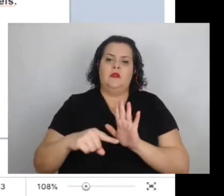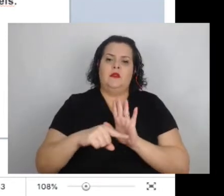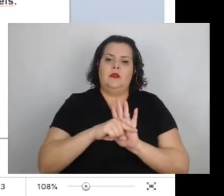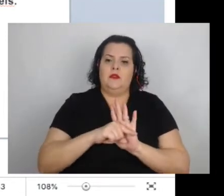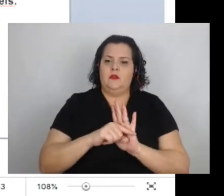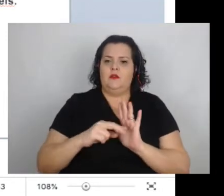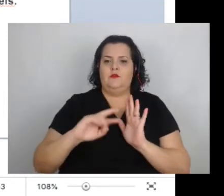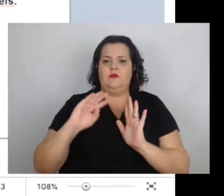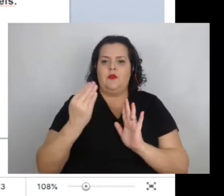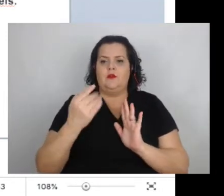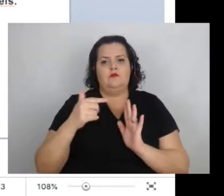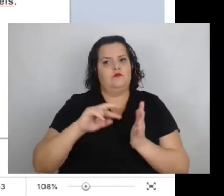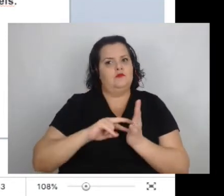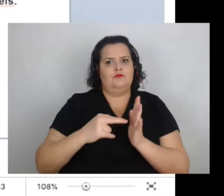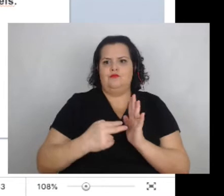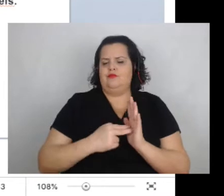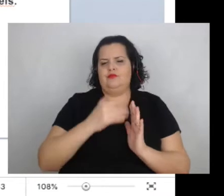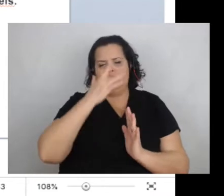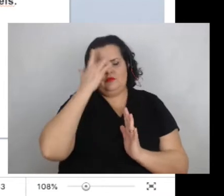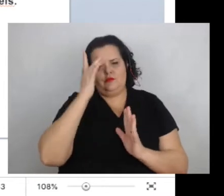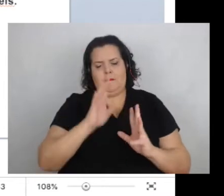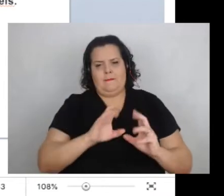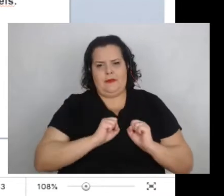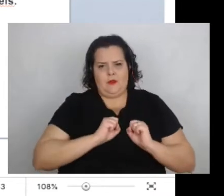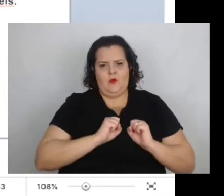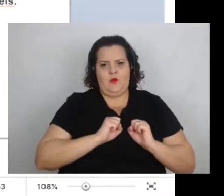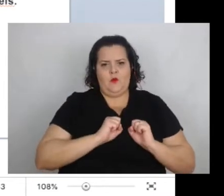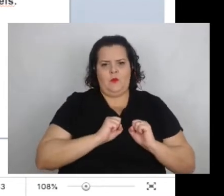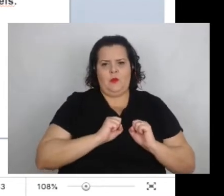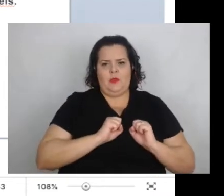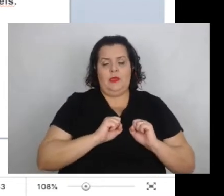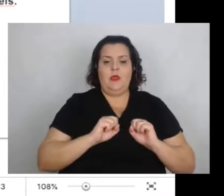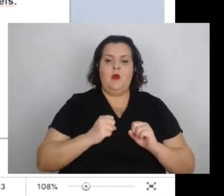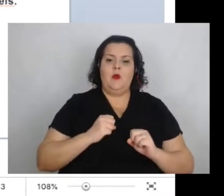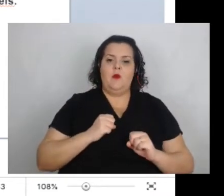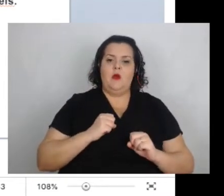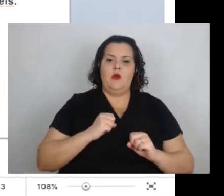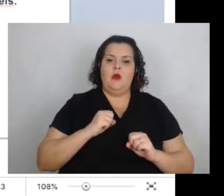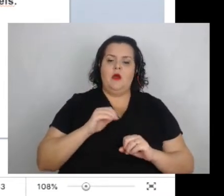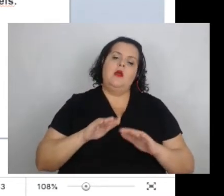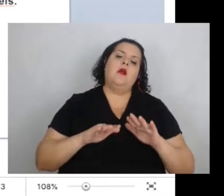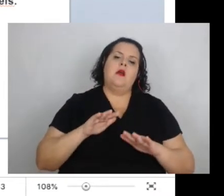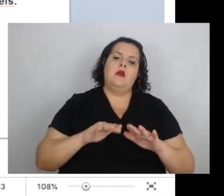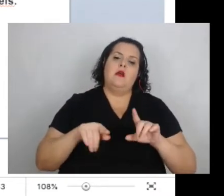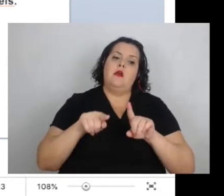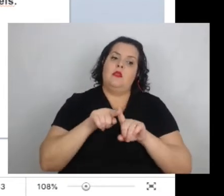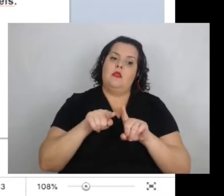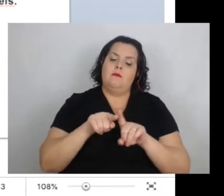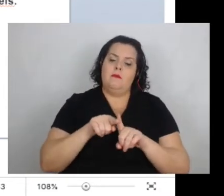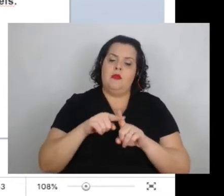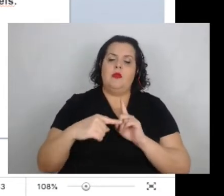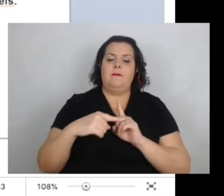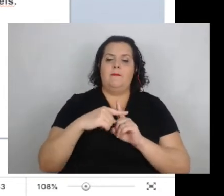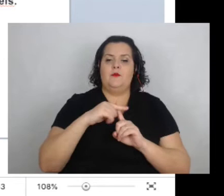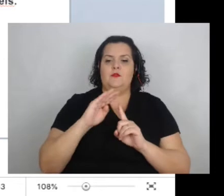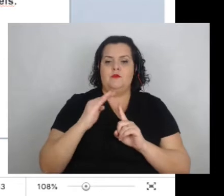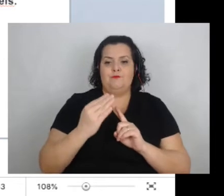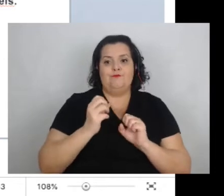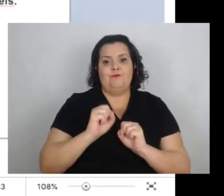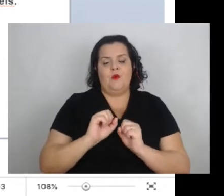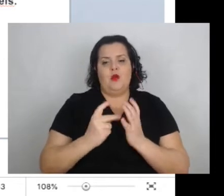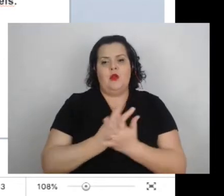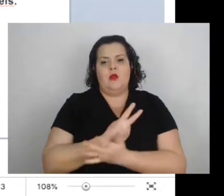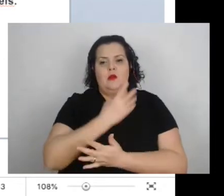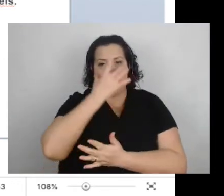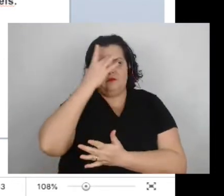teste negativo pode liberar na liberação de isolamento de pacientes hospitalizados. A evolução